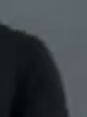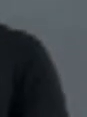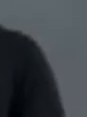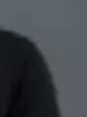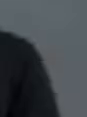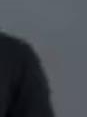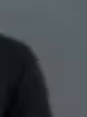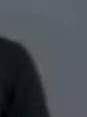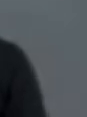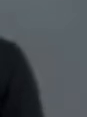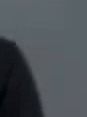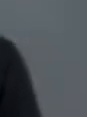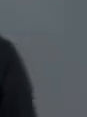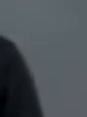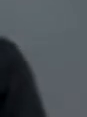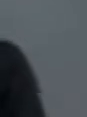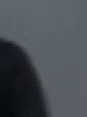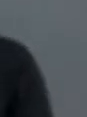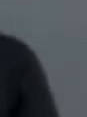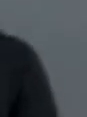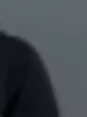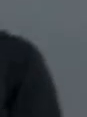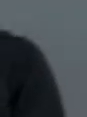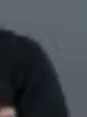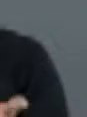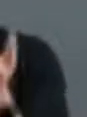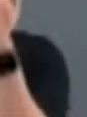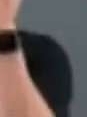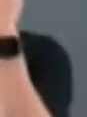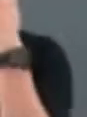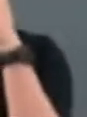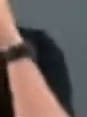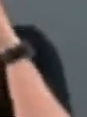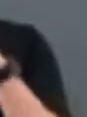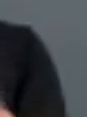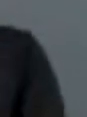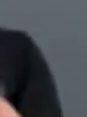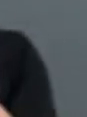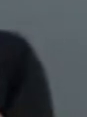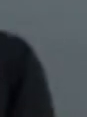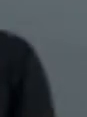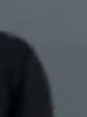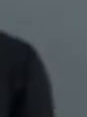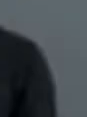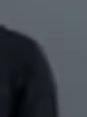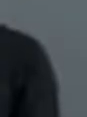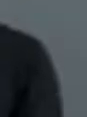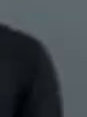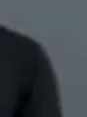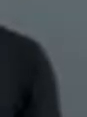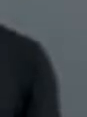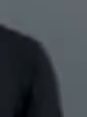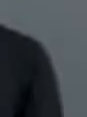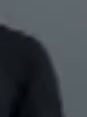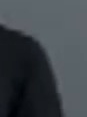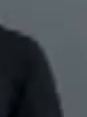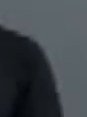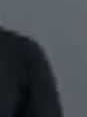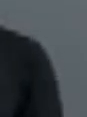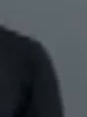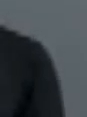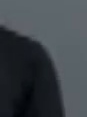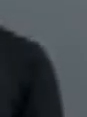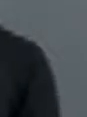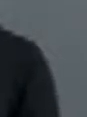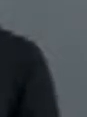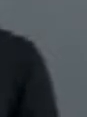que foi concebida desde antes da eleição do ex-presidente Jair Messias Bolsonaro.